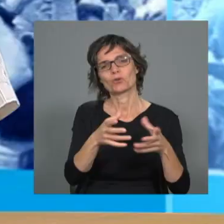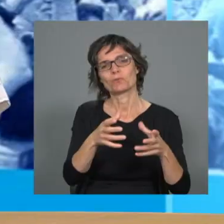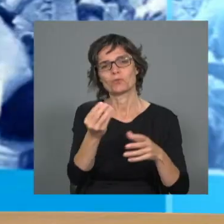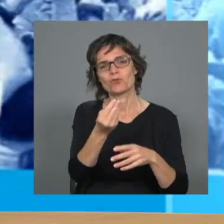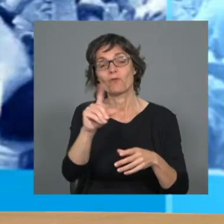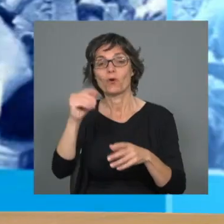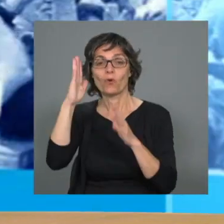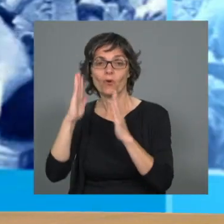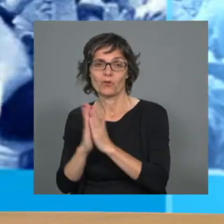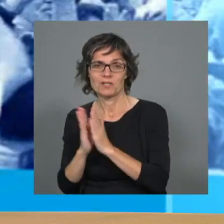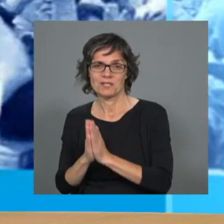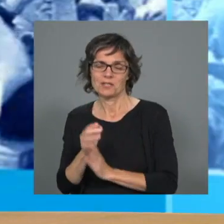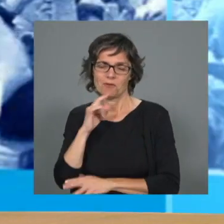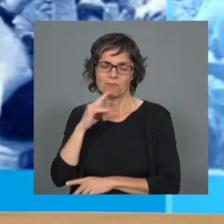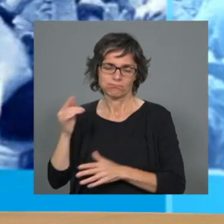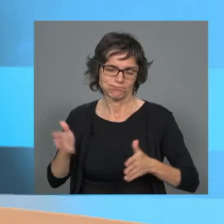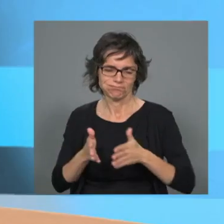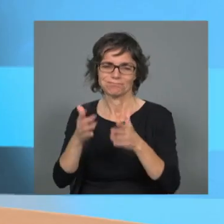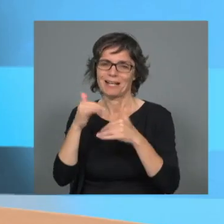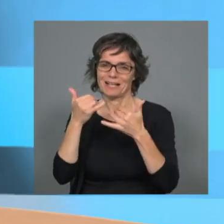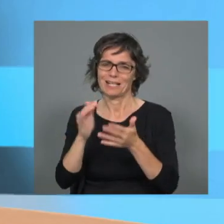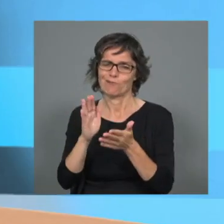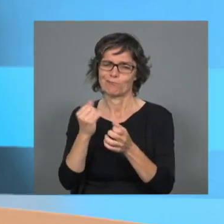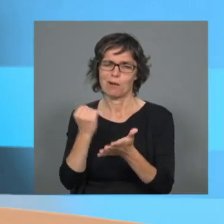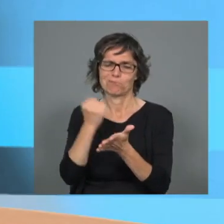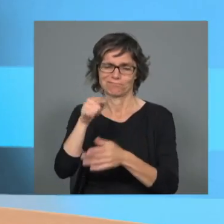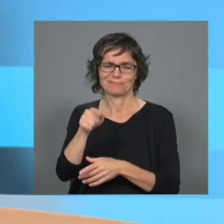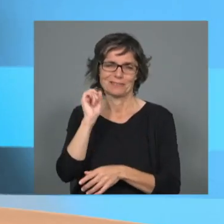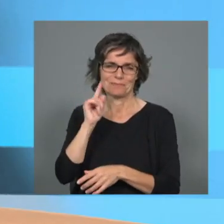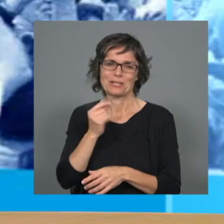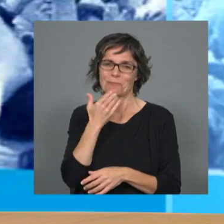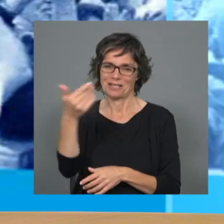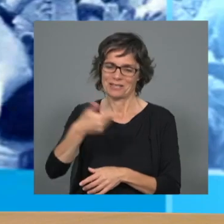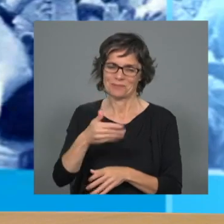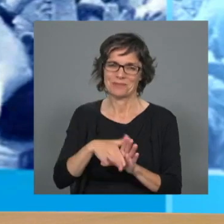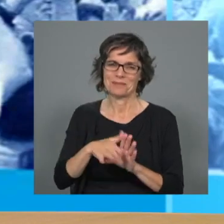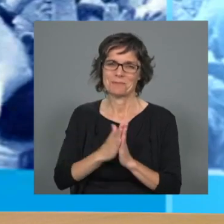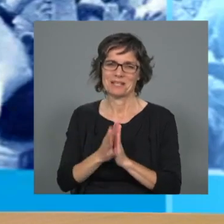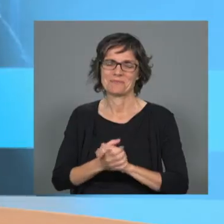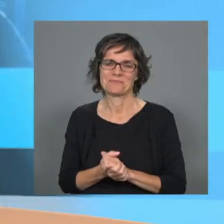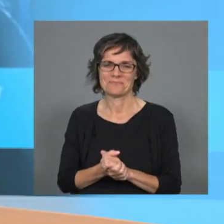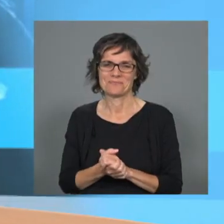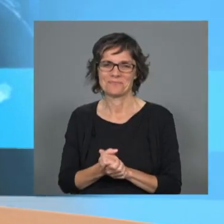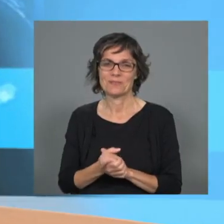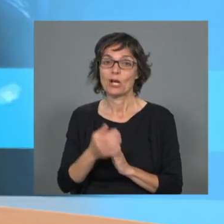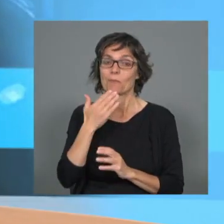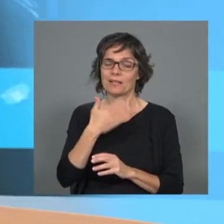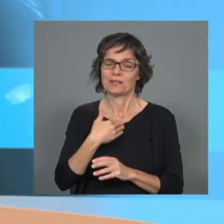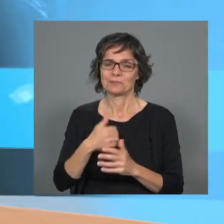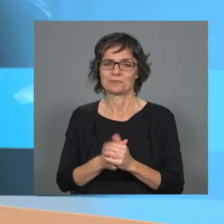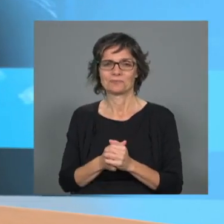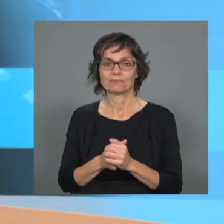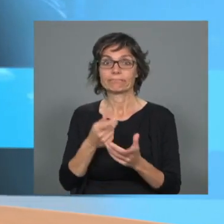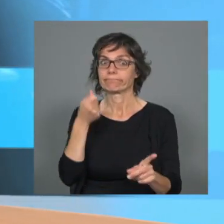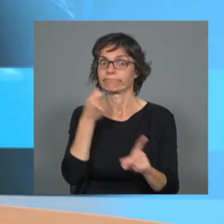caminho de igreja marcado muito pela alegria. Obrigado pela sua presença hoje aqui entre nós. E com o desafio de não deixar